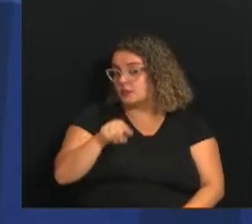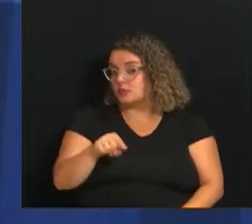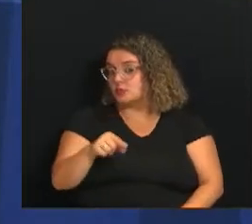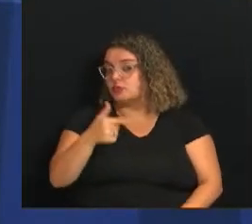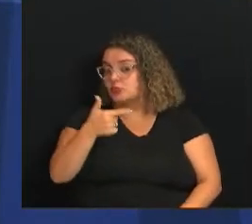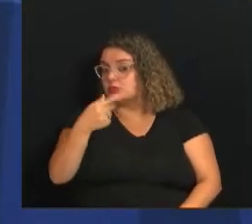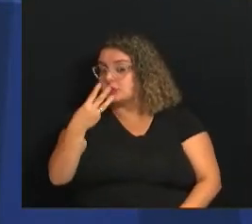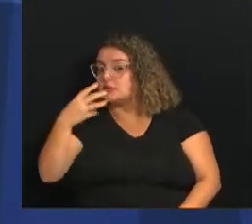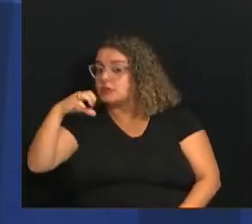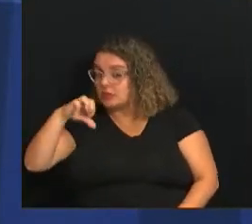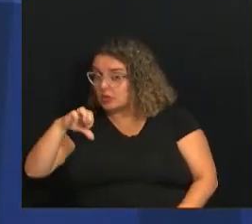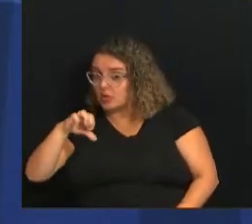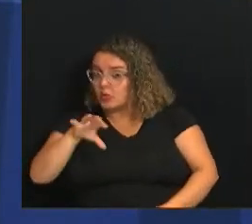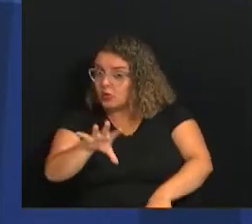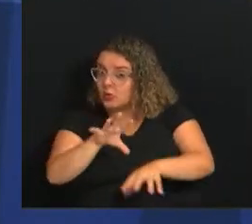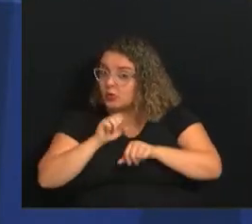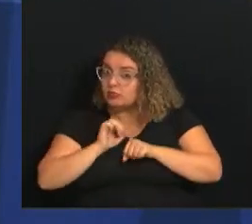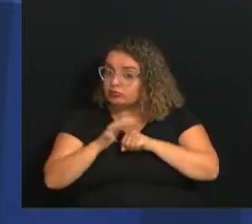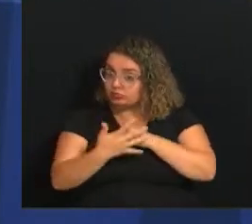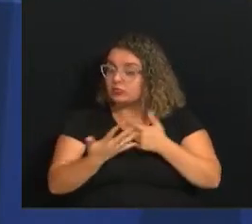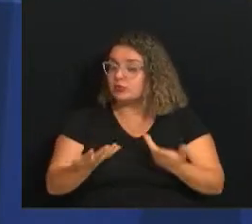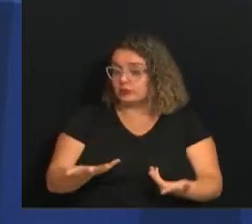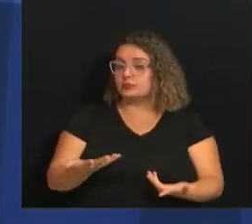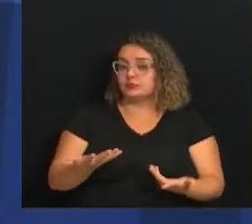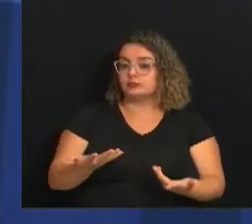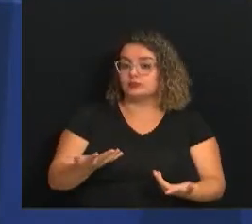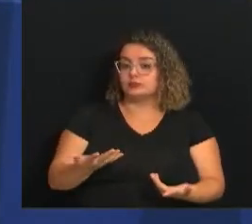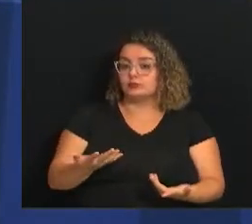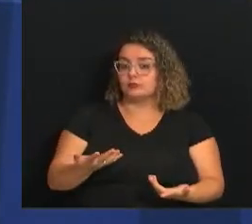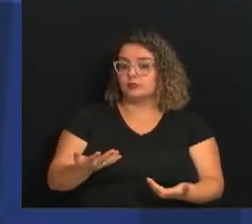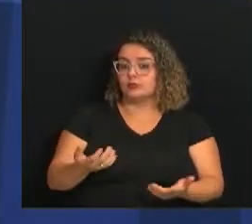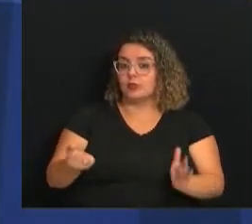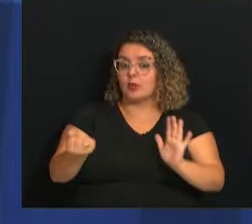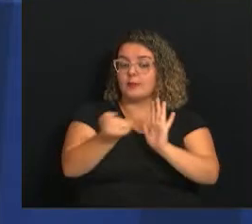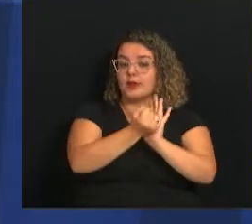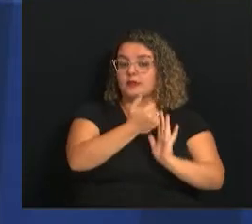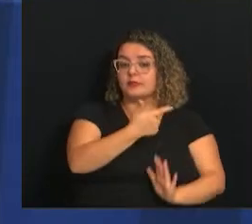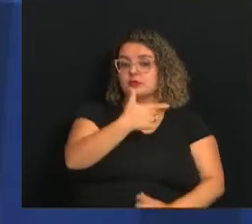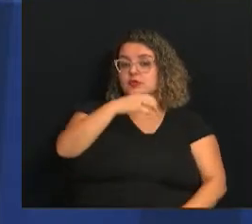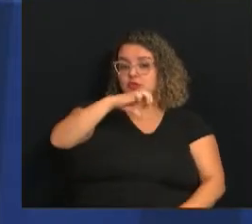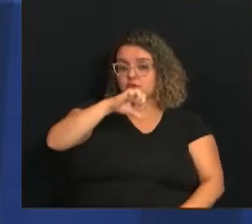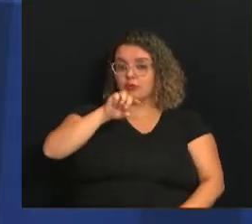10.239 novos casos, chegando agora à marca de